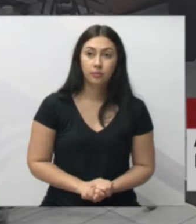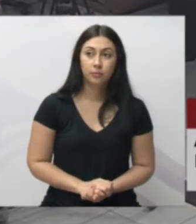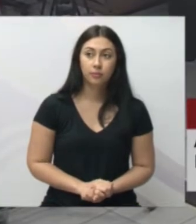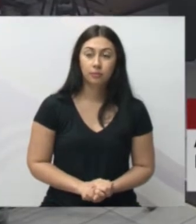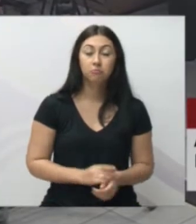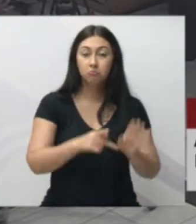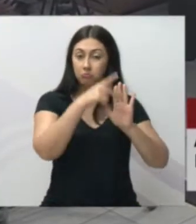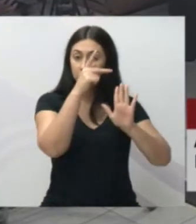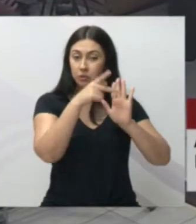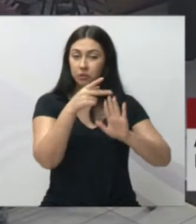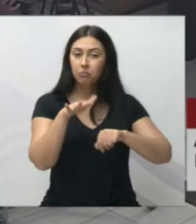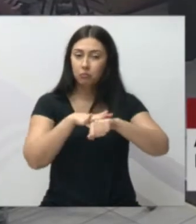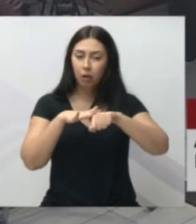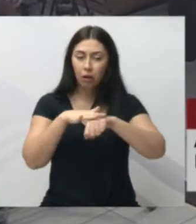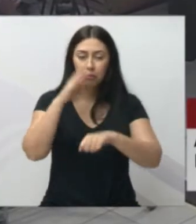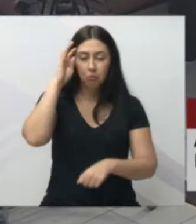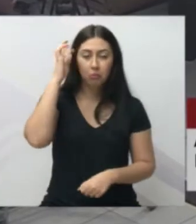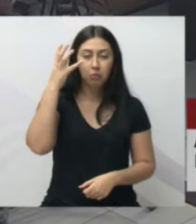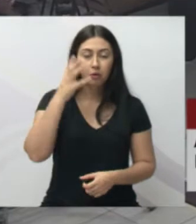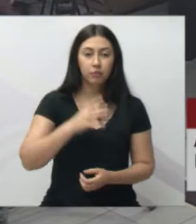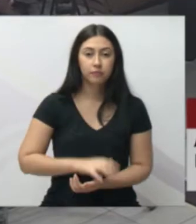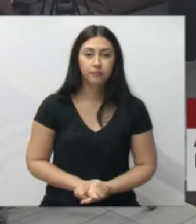O projeto continua em discussão.